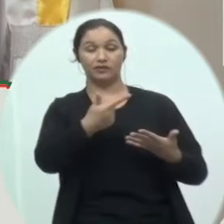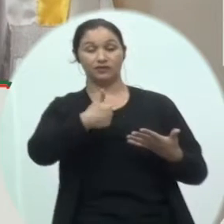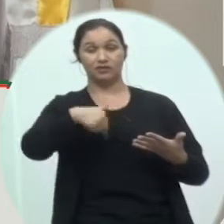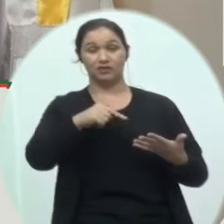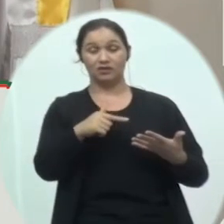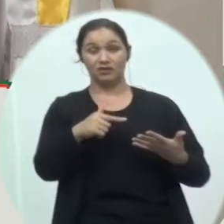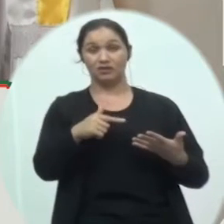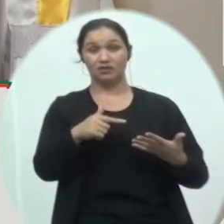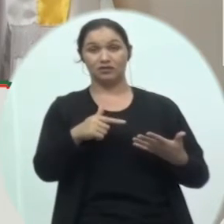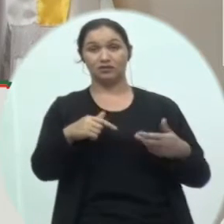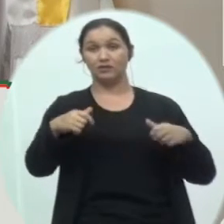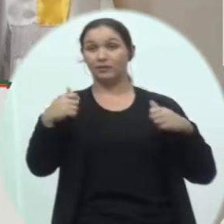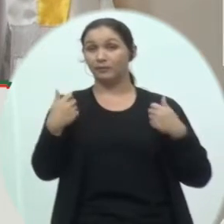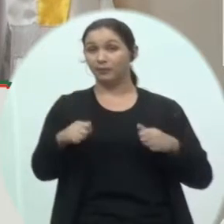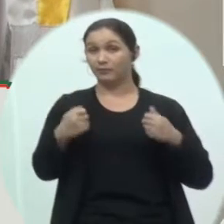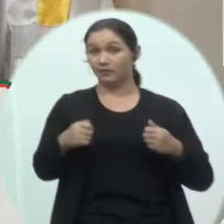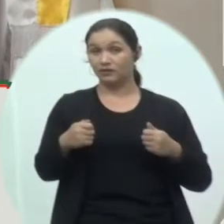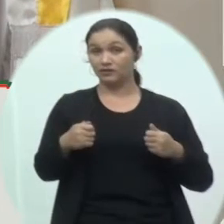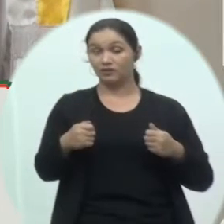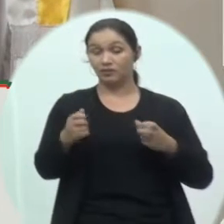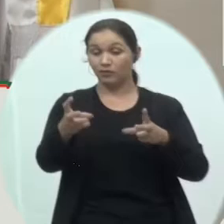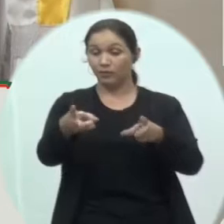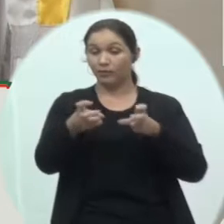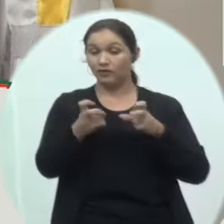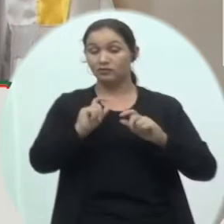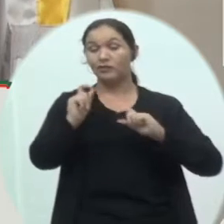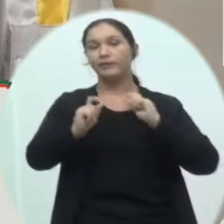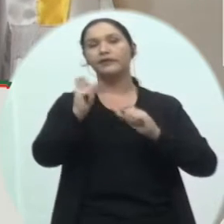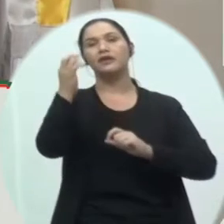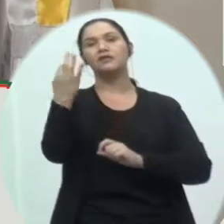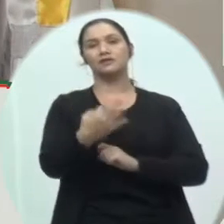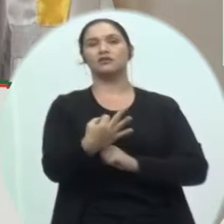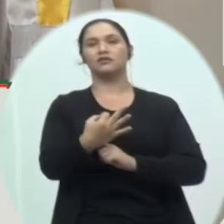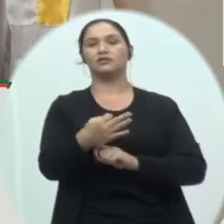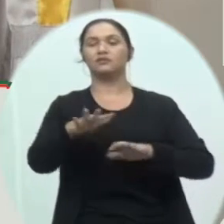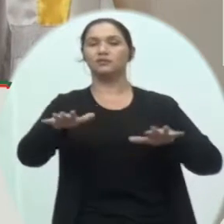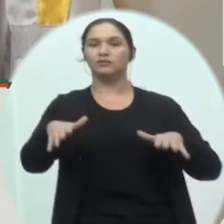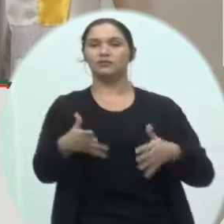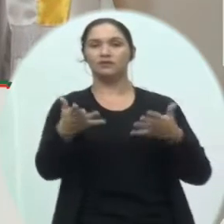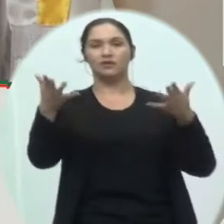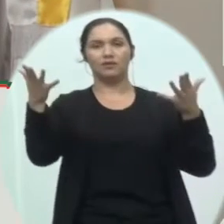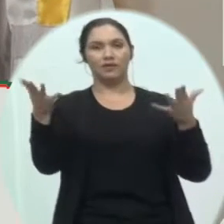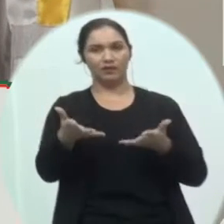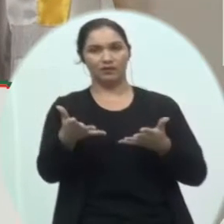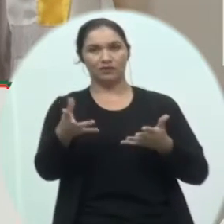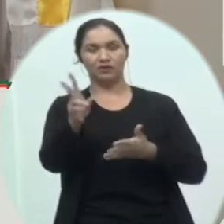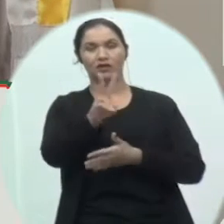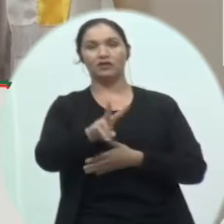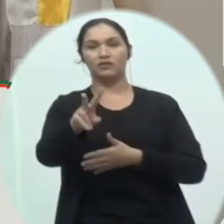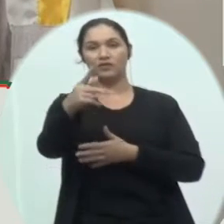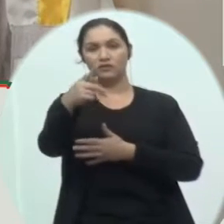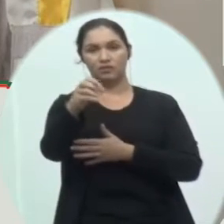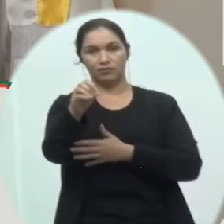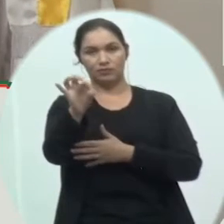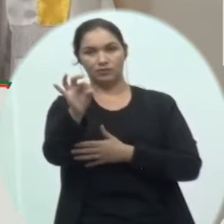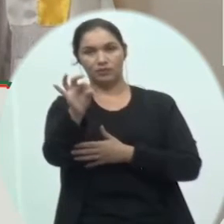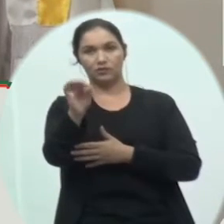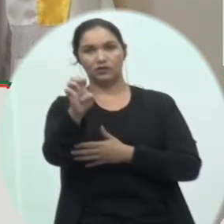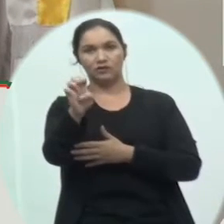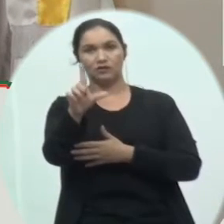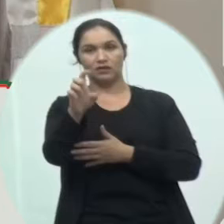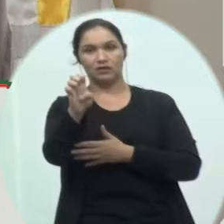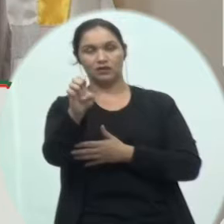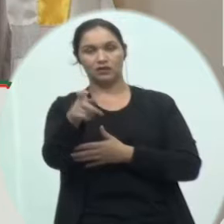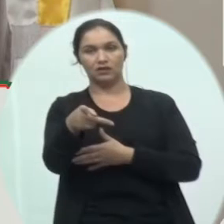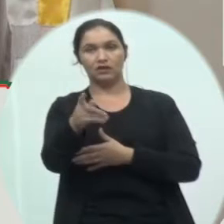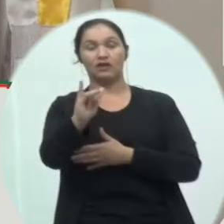reconhecer aquilo que é correto, que é feito de maneira correta. Então, este é o meu momento, vereador Potarek, de agradecer ao líder do governo